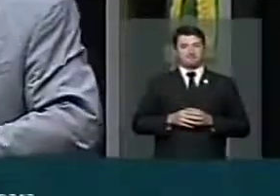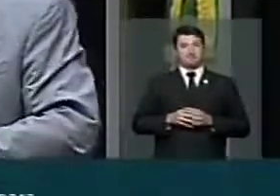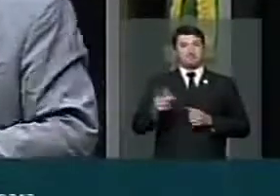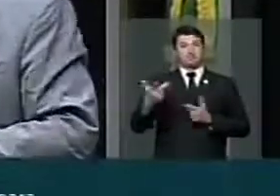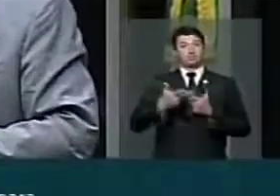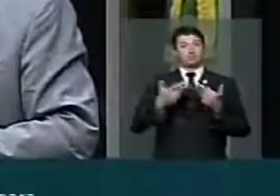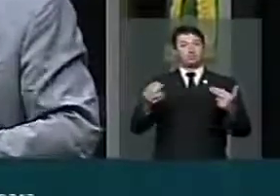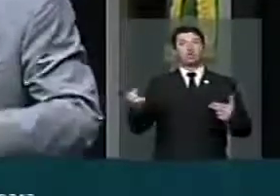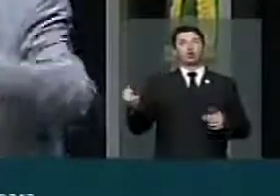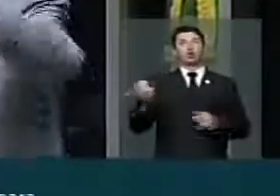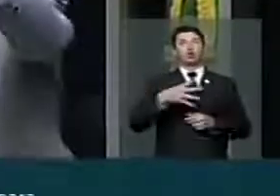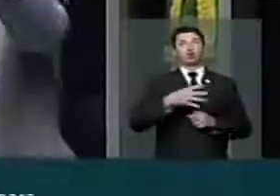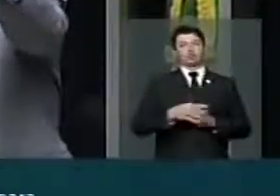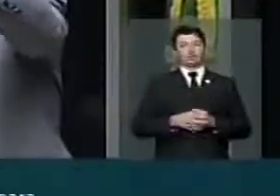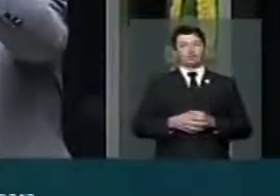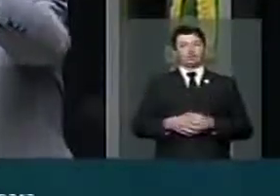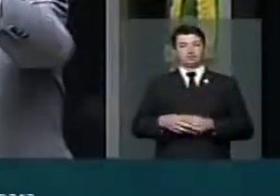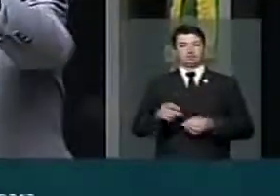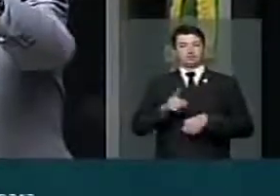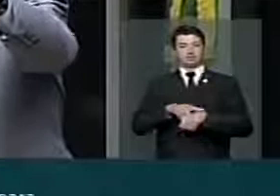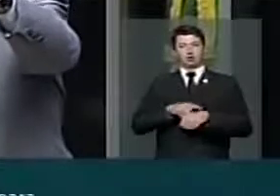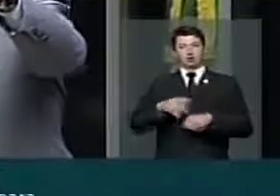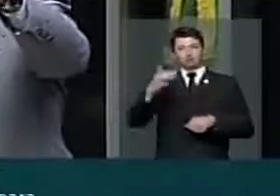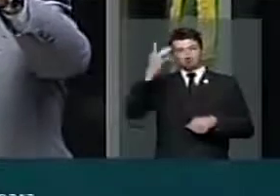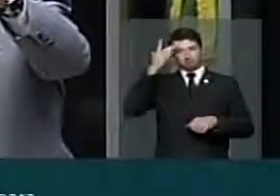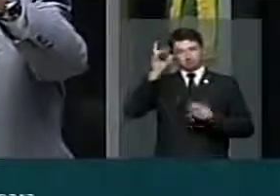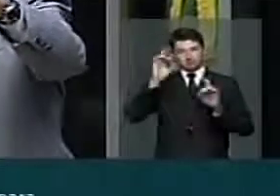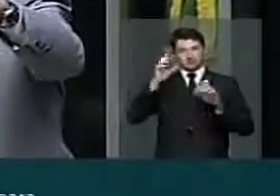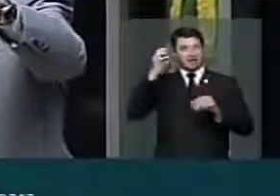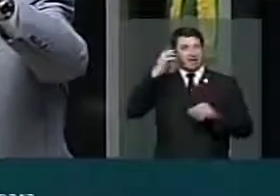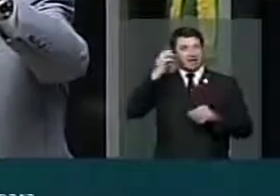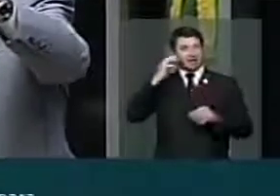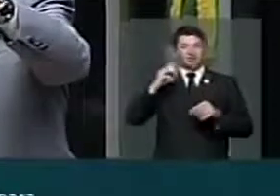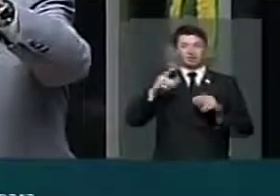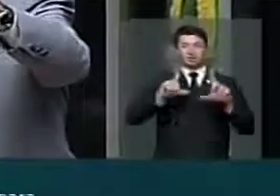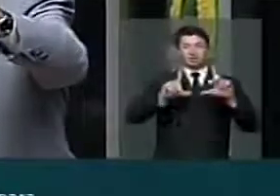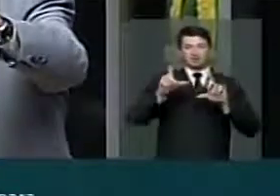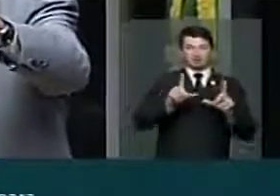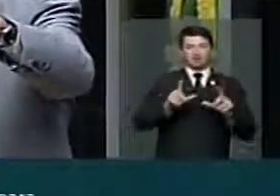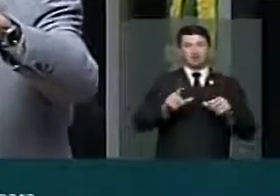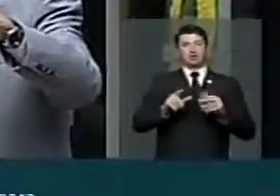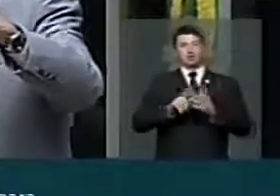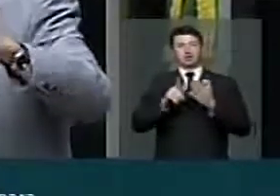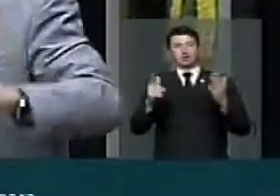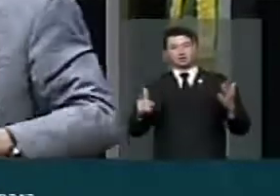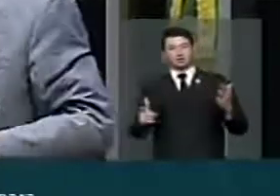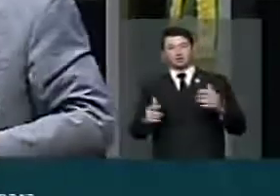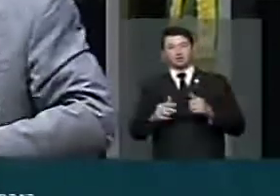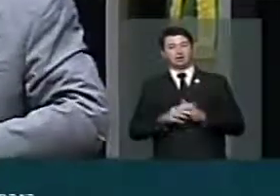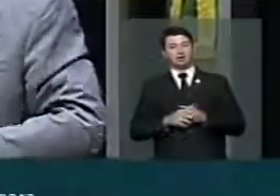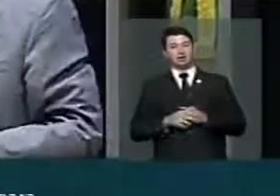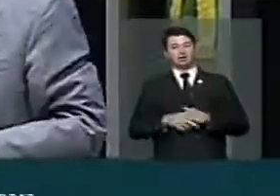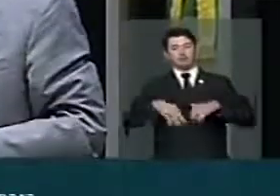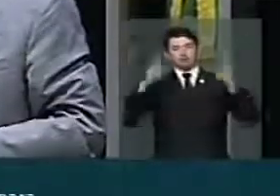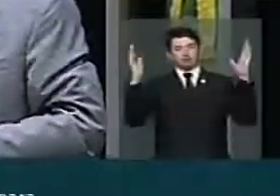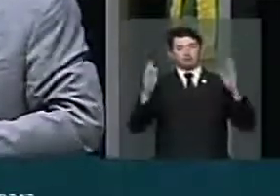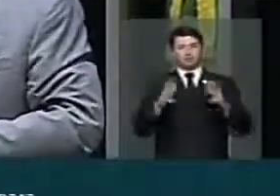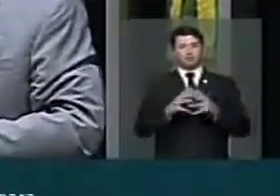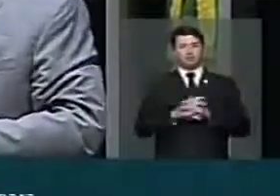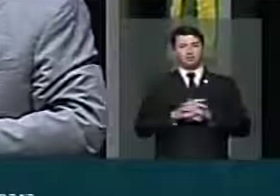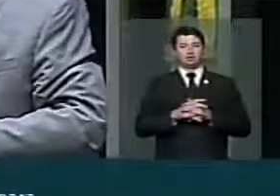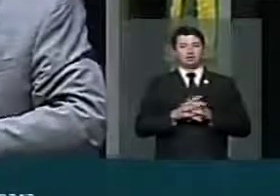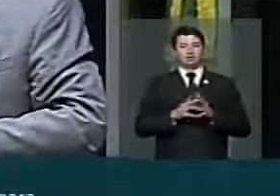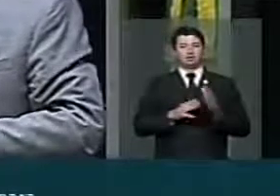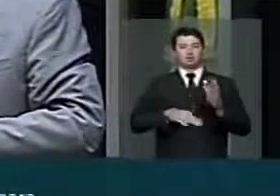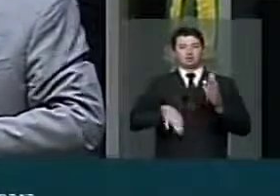inédito. Os horários nobres, rádio, televisões, jornais, enfim, toda